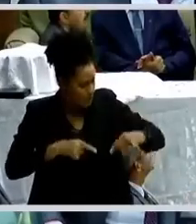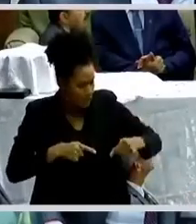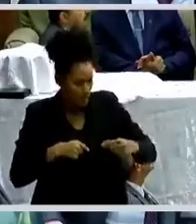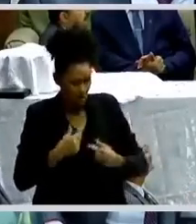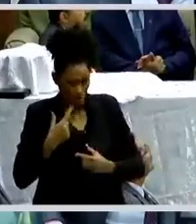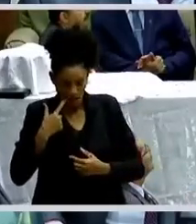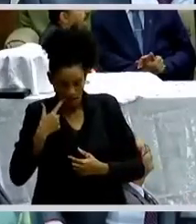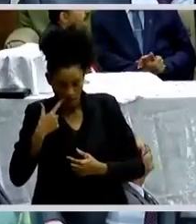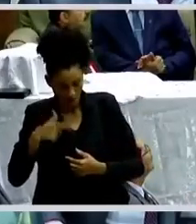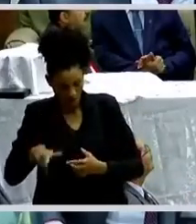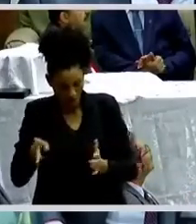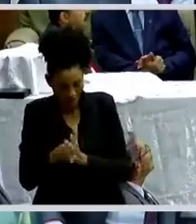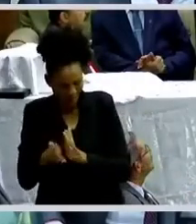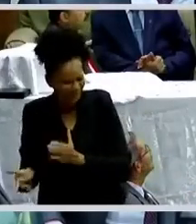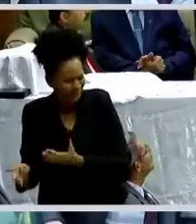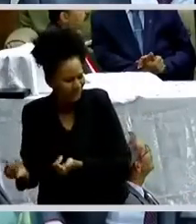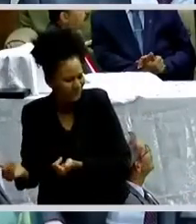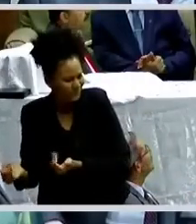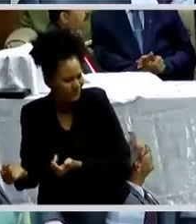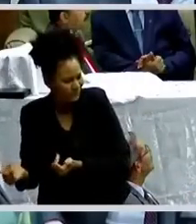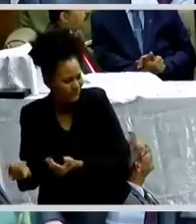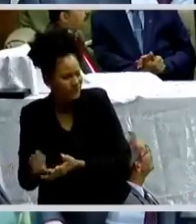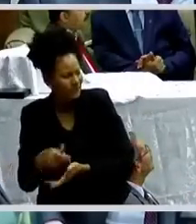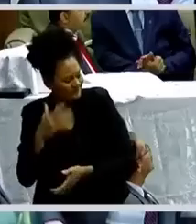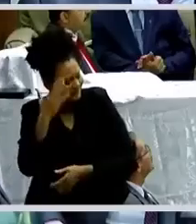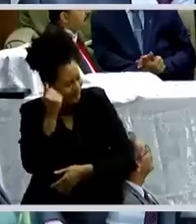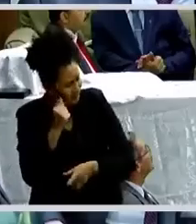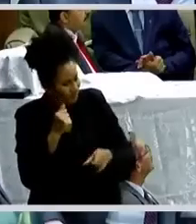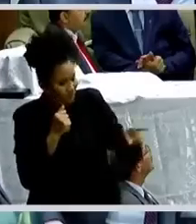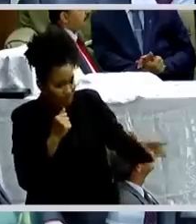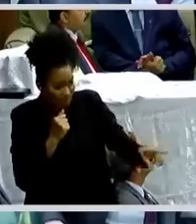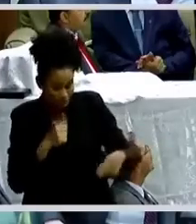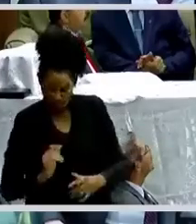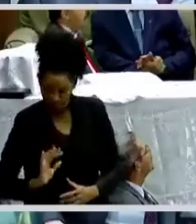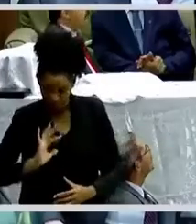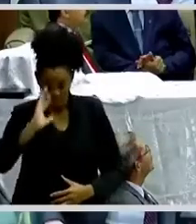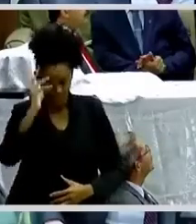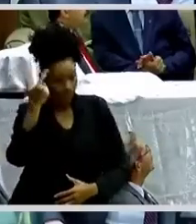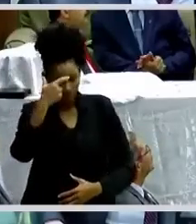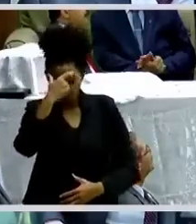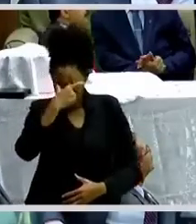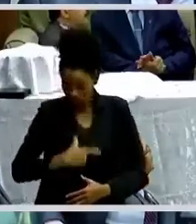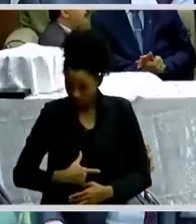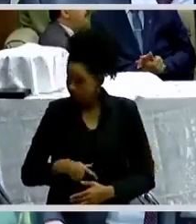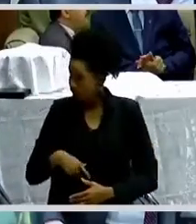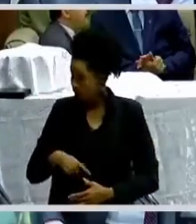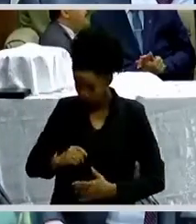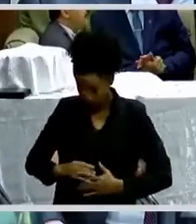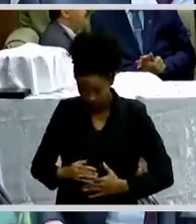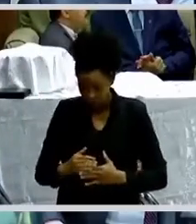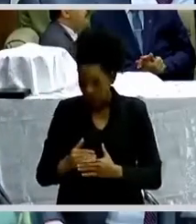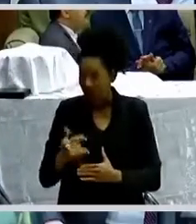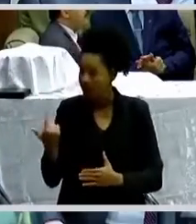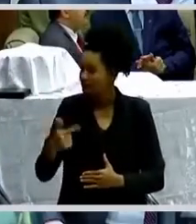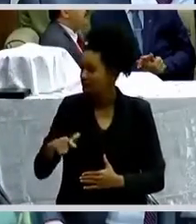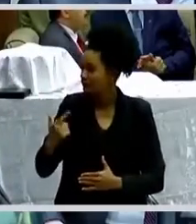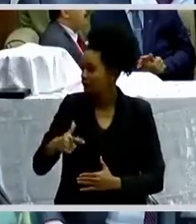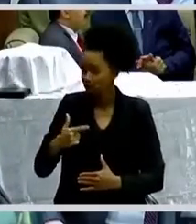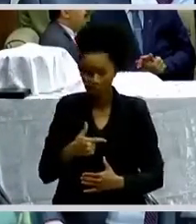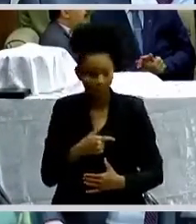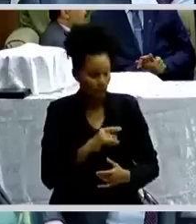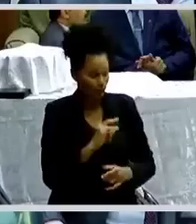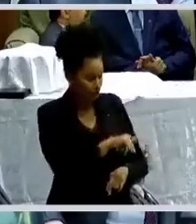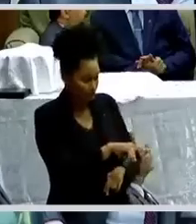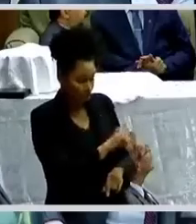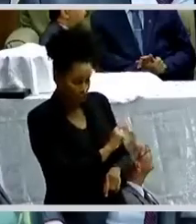língua, adolescente. Ela sabia que se aparecesse grávida sem ser do marido, sem ser do noivo,